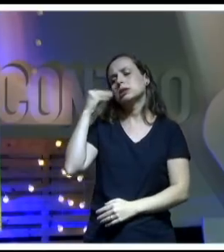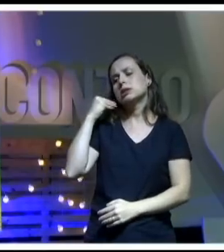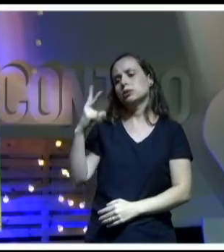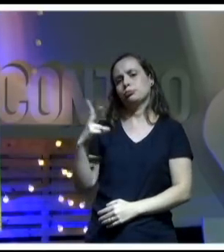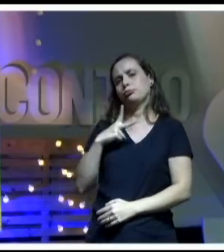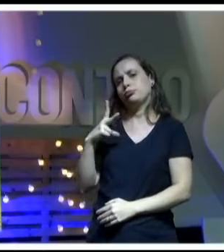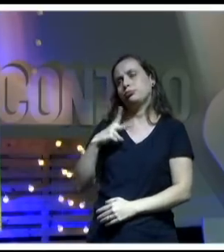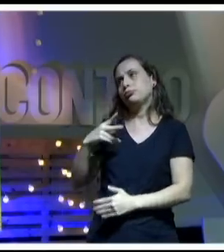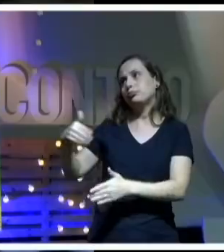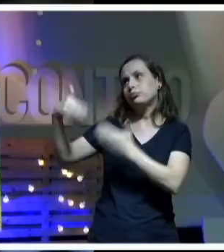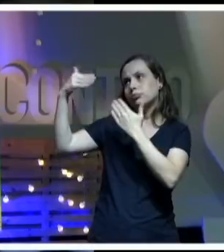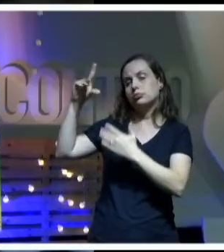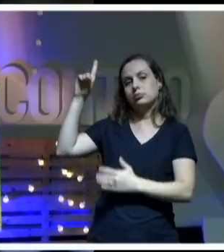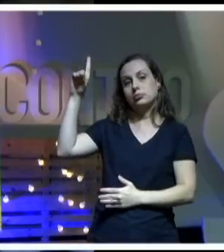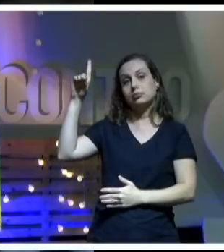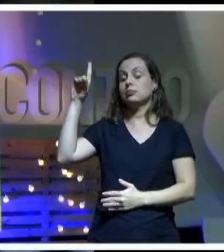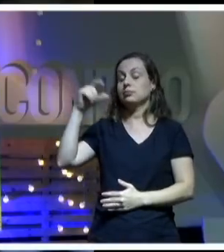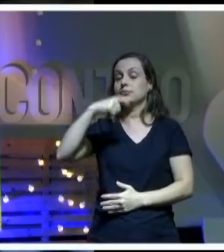pastor